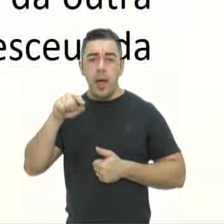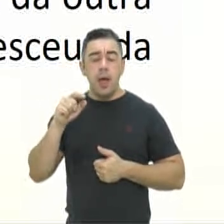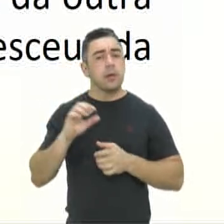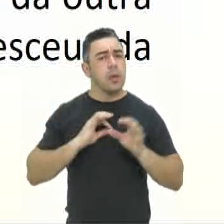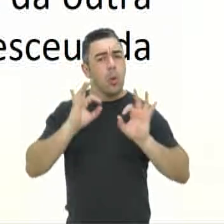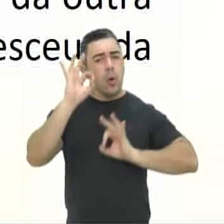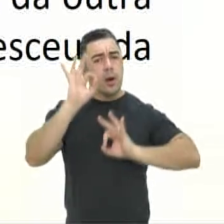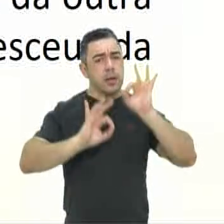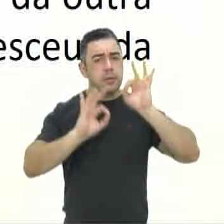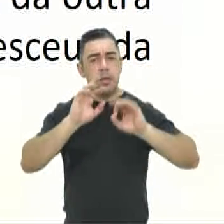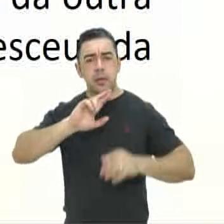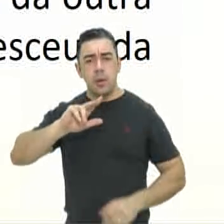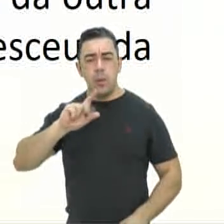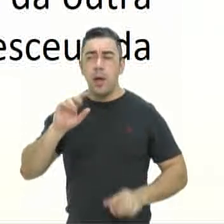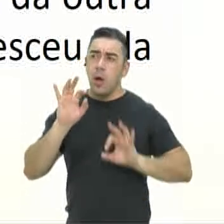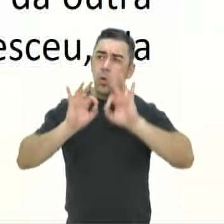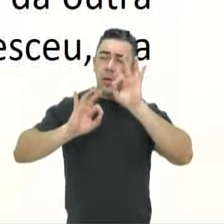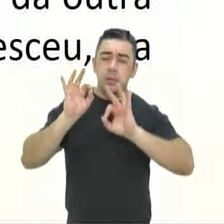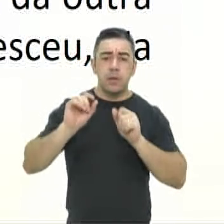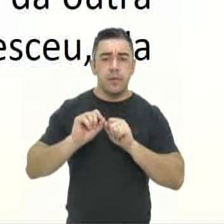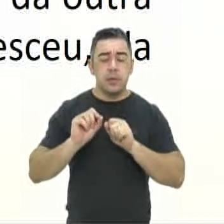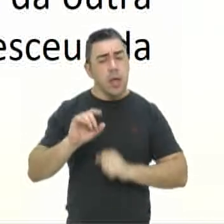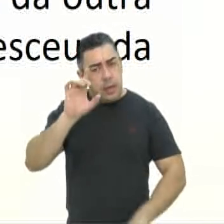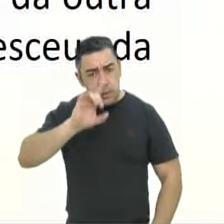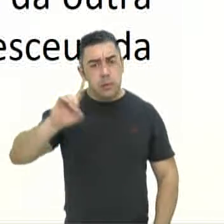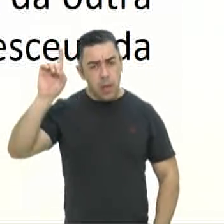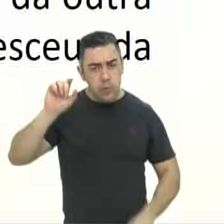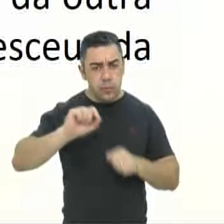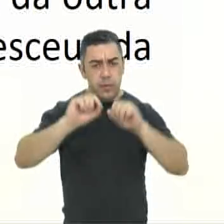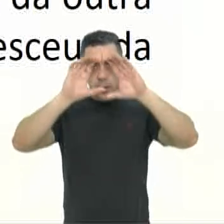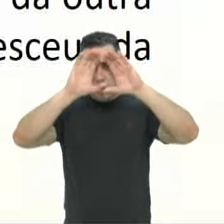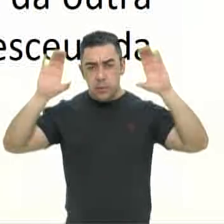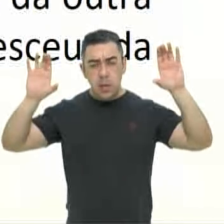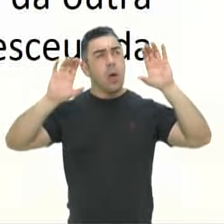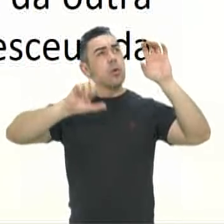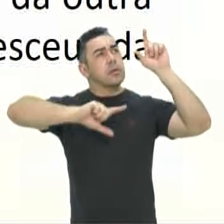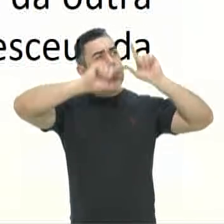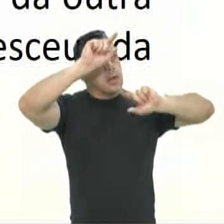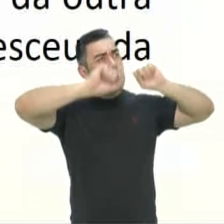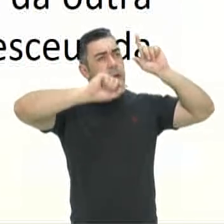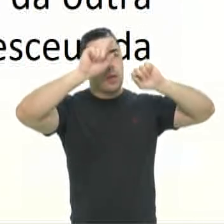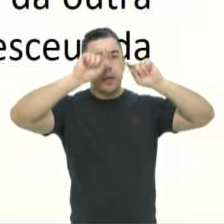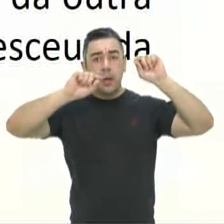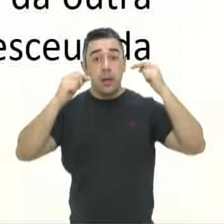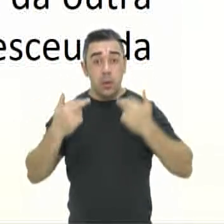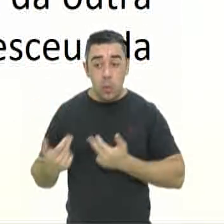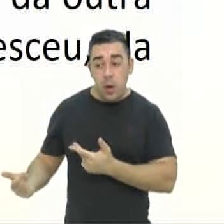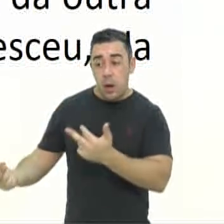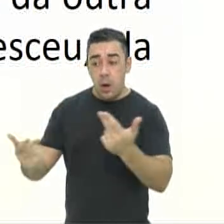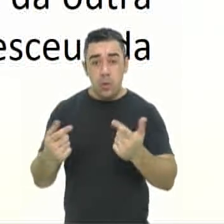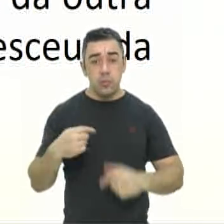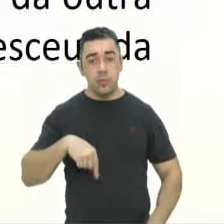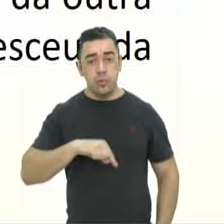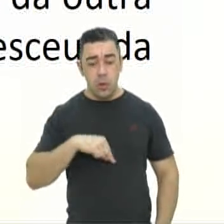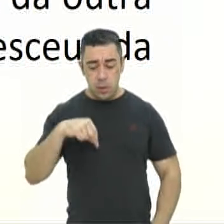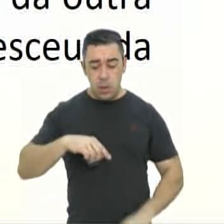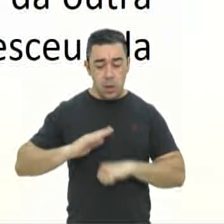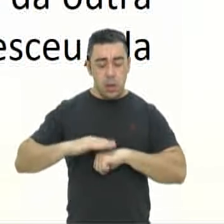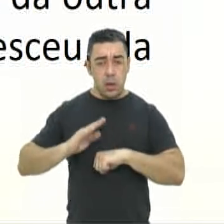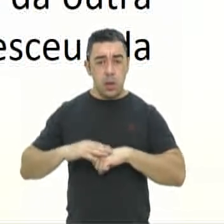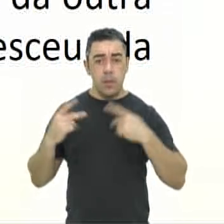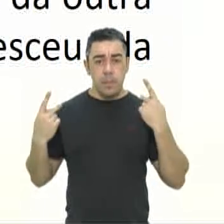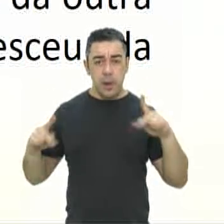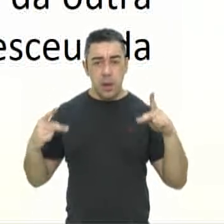ordem que faça lavor. Não fez Deus o céu em xadrez de estrelas, como os pregadores fazem o sermão em xadrez